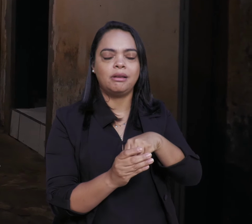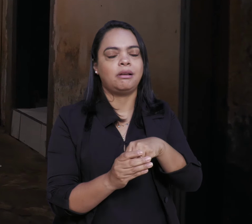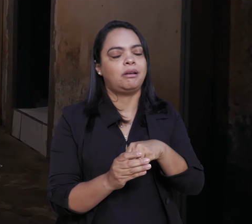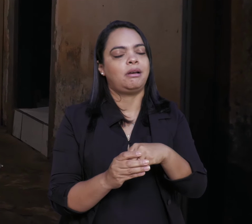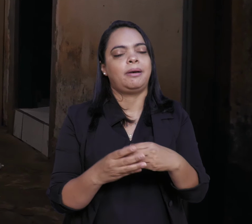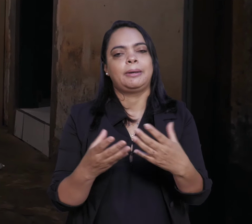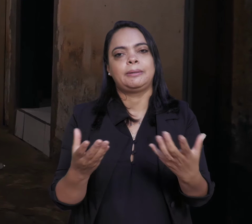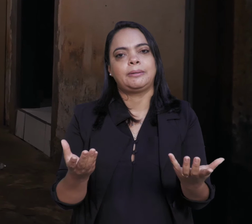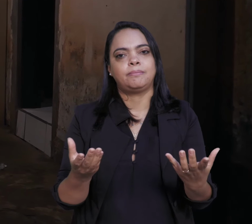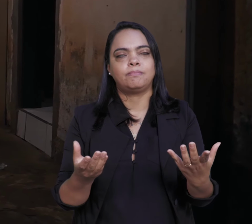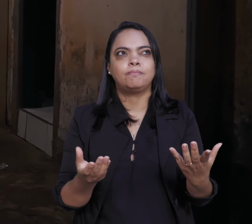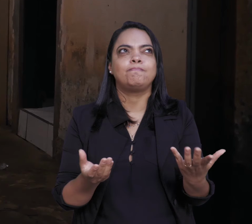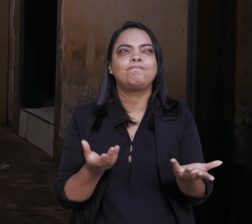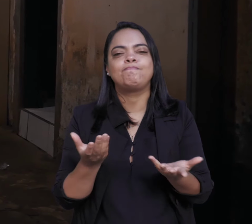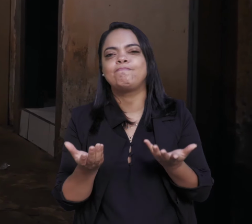eu tive